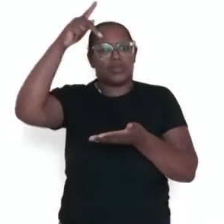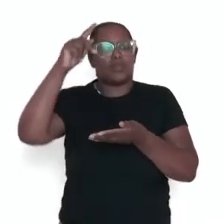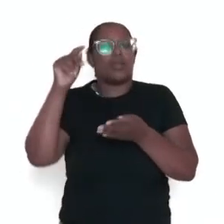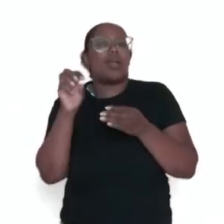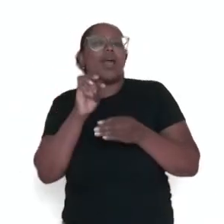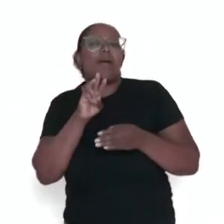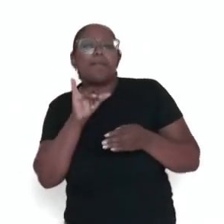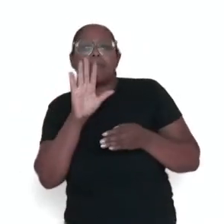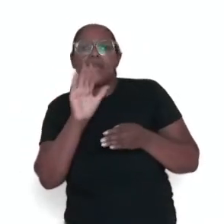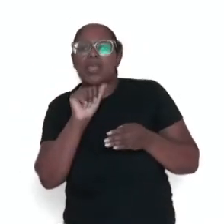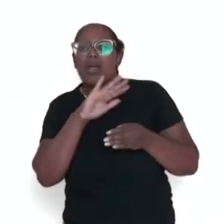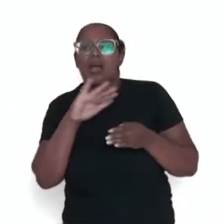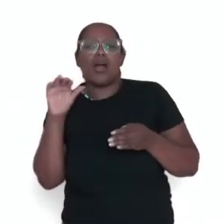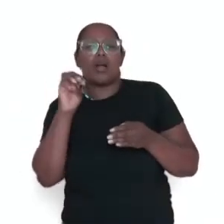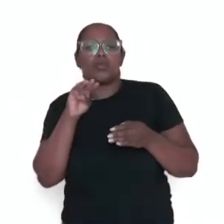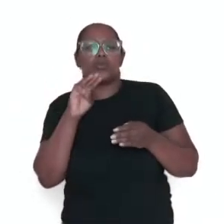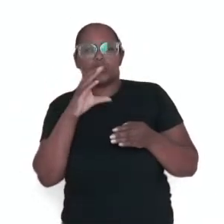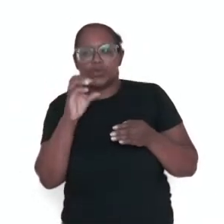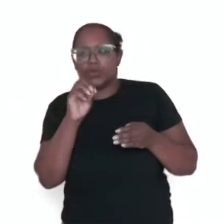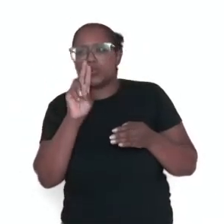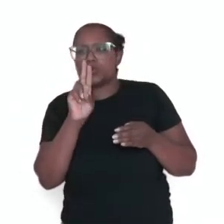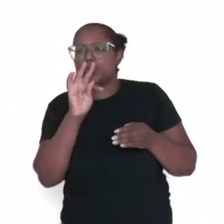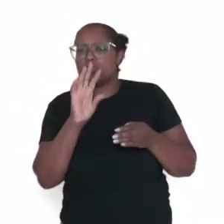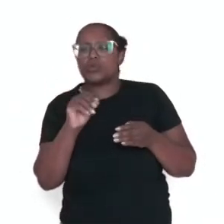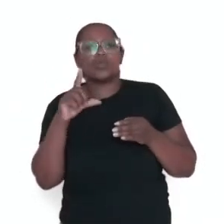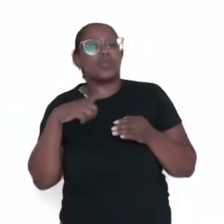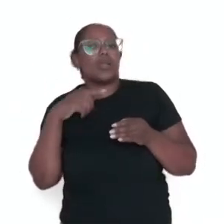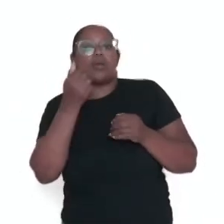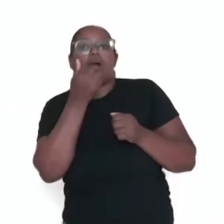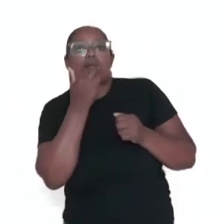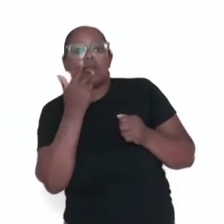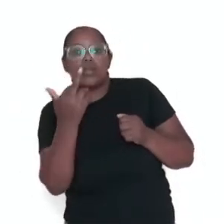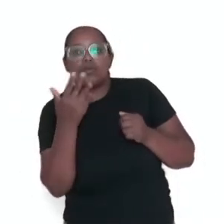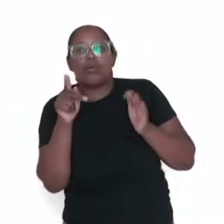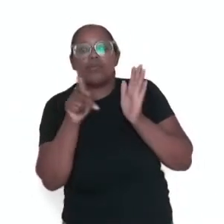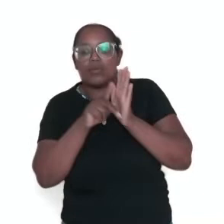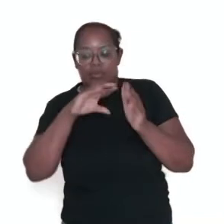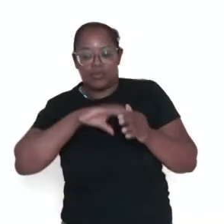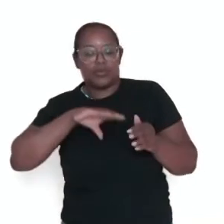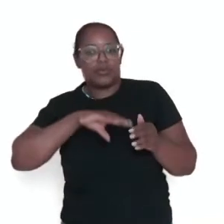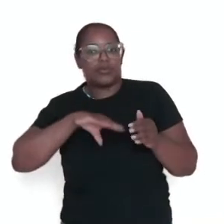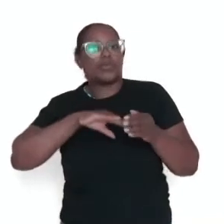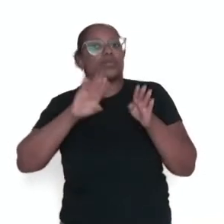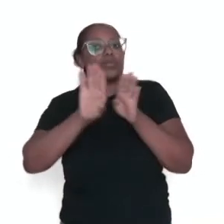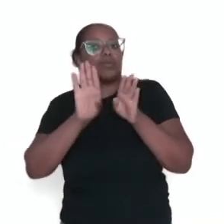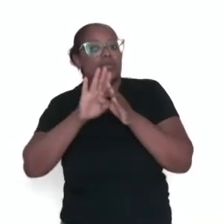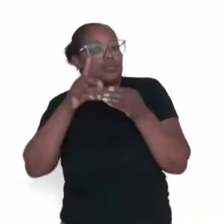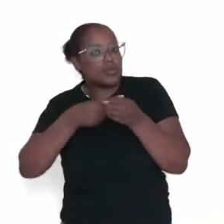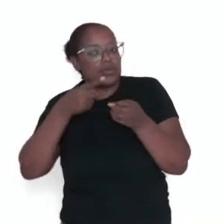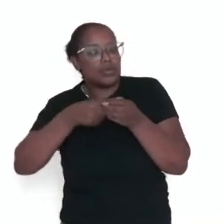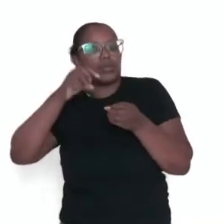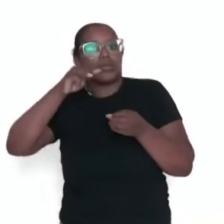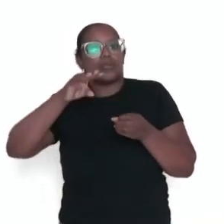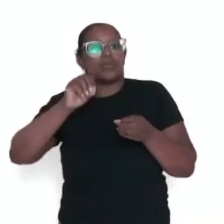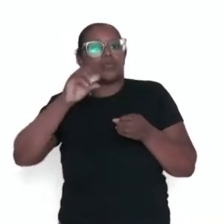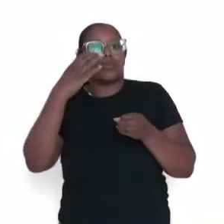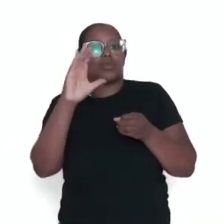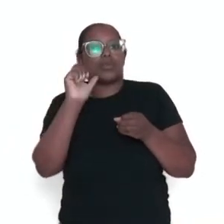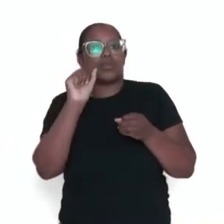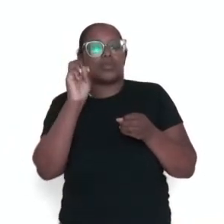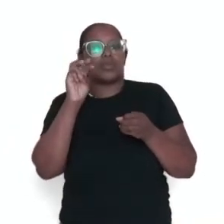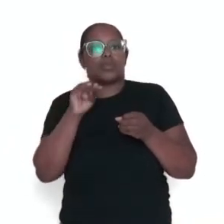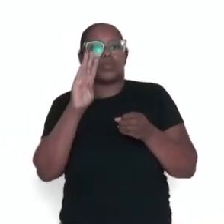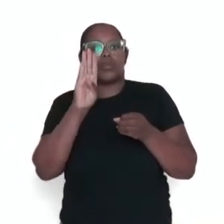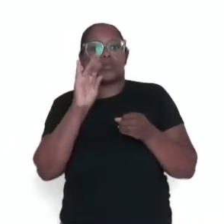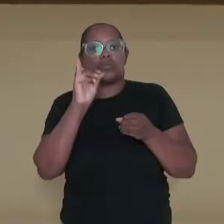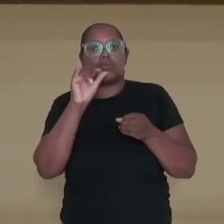recriar a língua portuguesa com uma influência moçambicana, utilizando o léxico de várias regiões do país e produzindo um novo